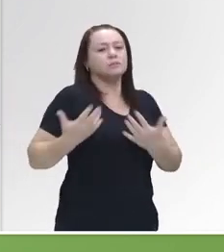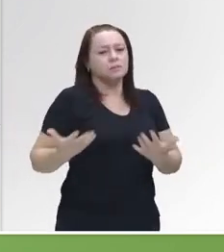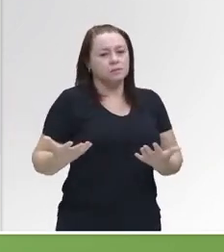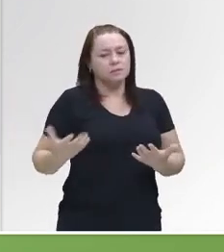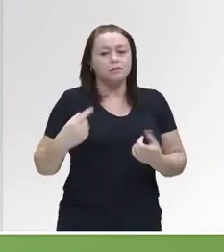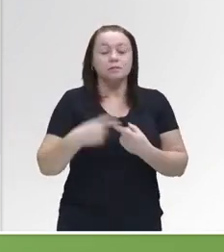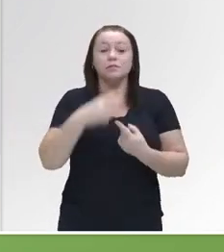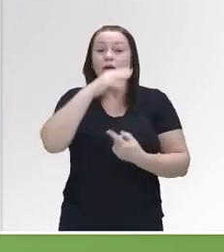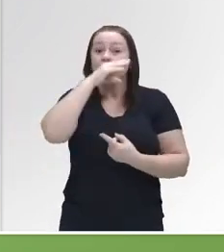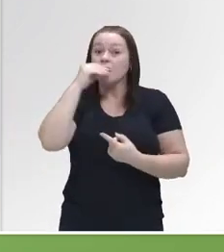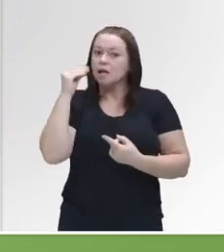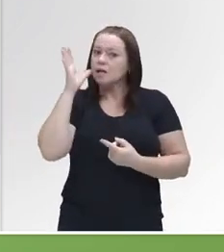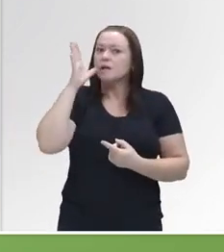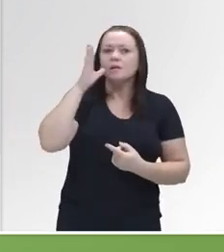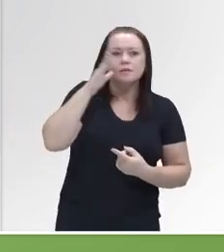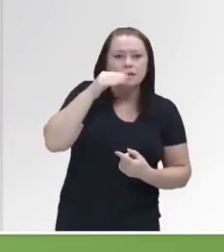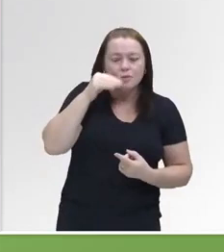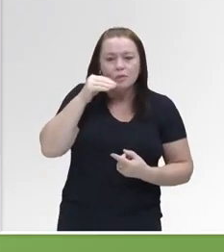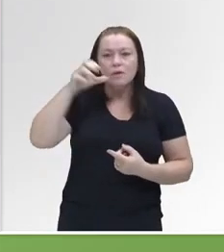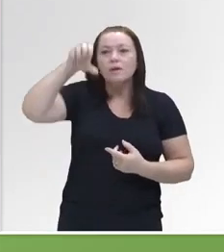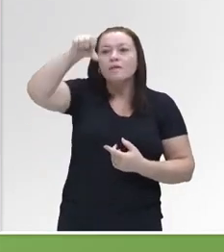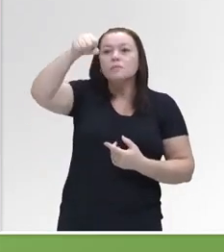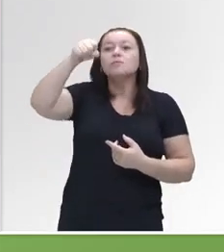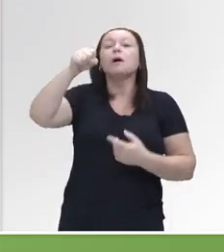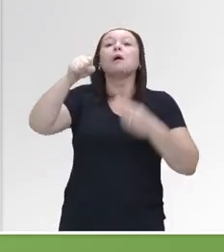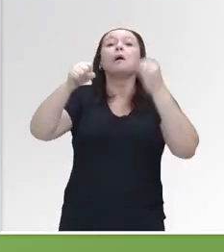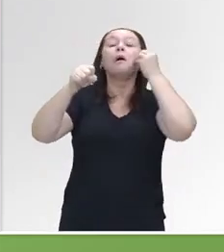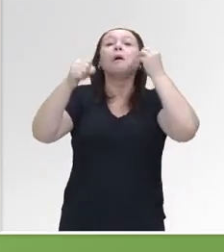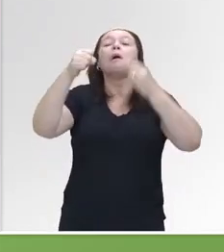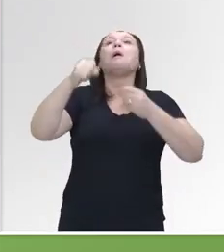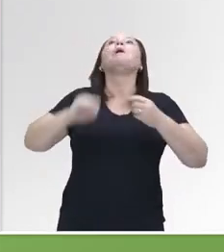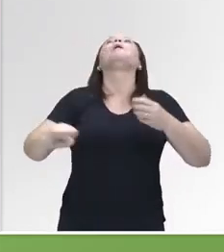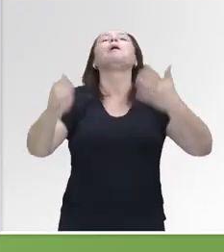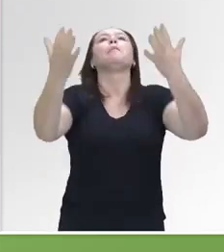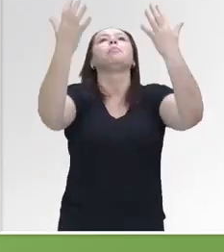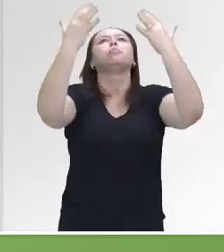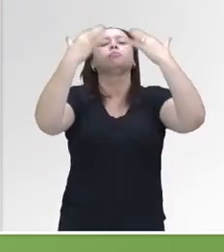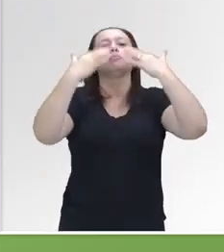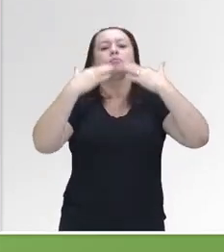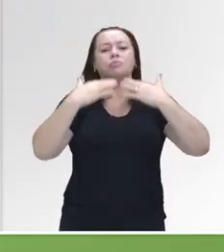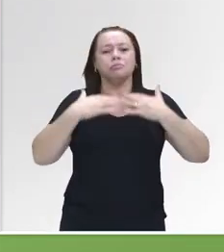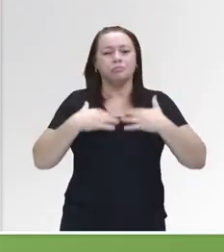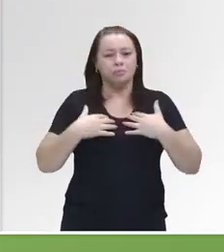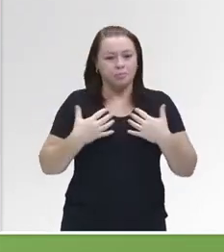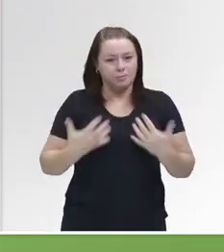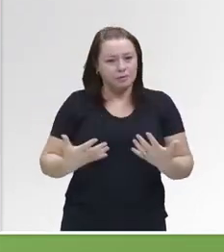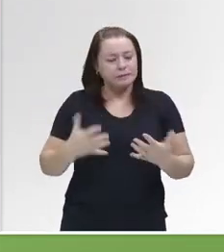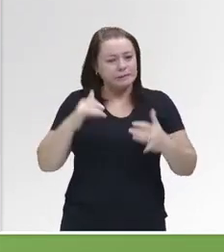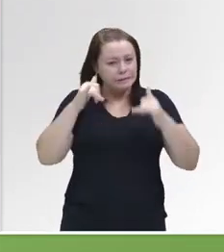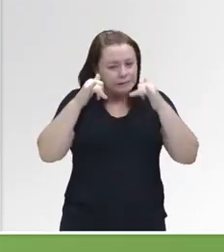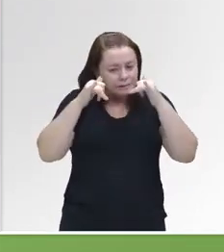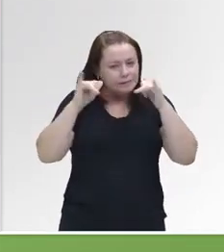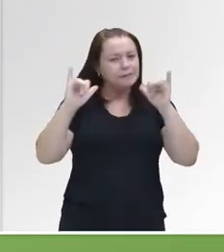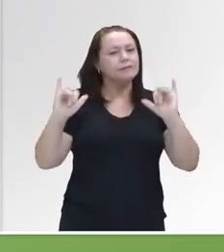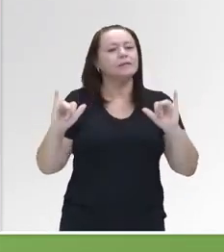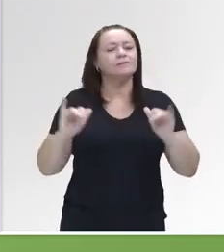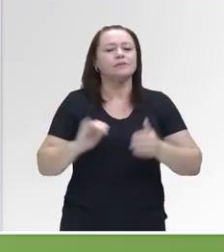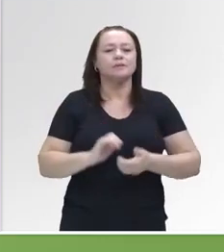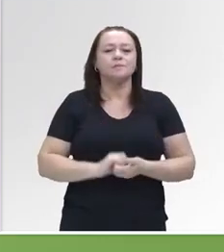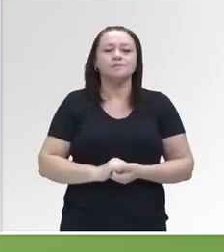puxar para saber o que tem dentro da panela. E aí vem um acidente que a gente vai precisar, de uma certa forma,